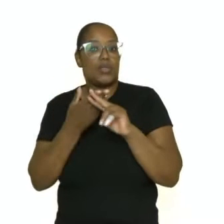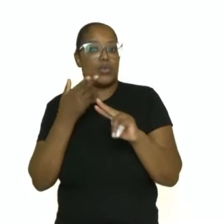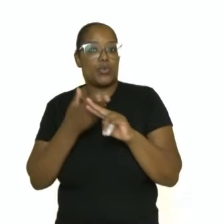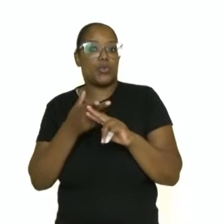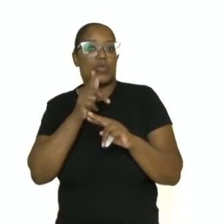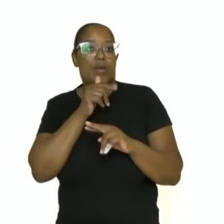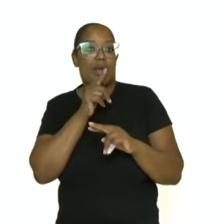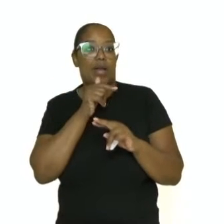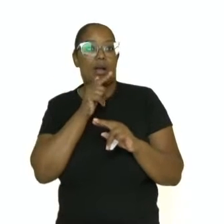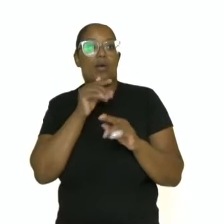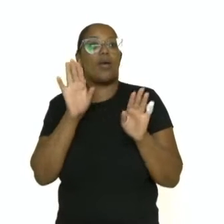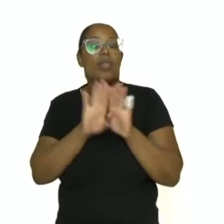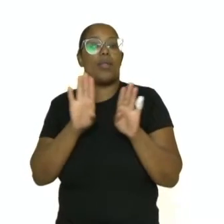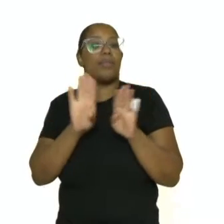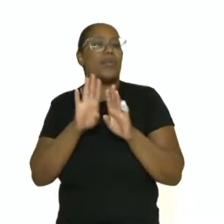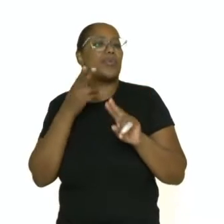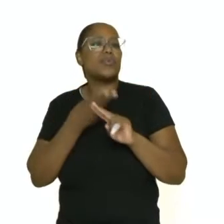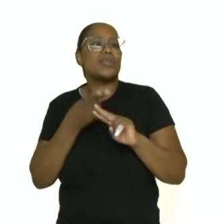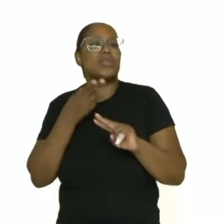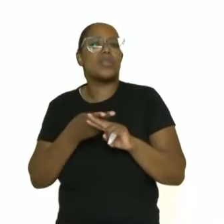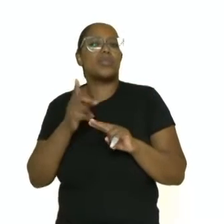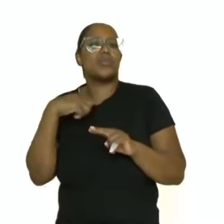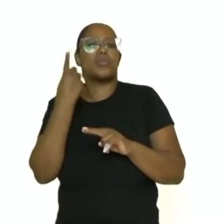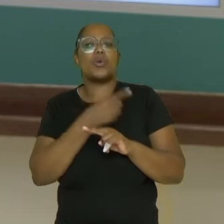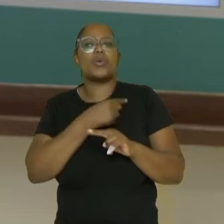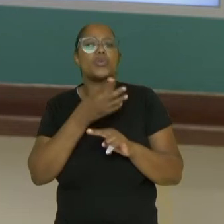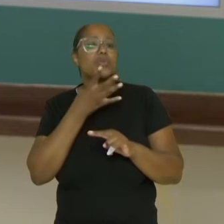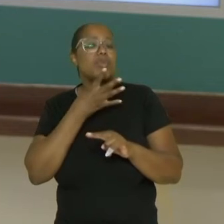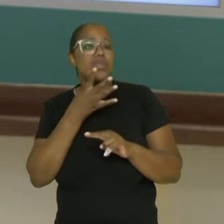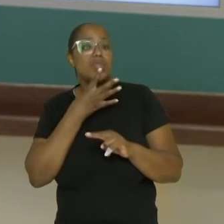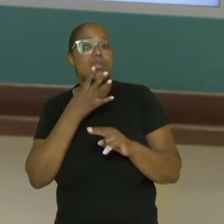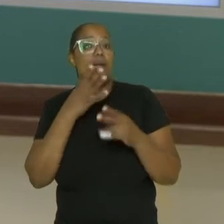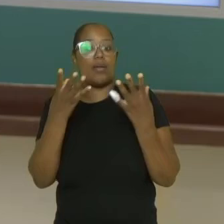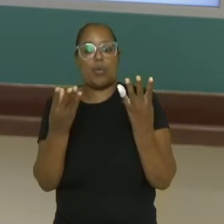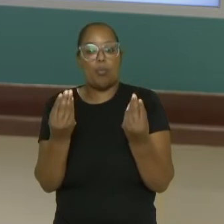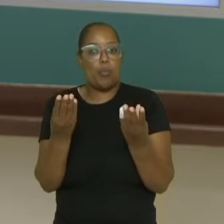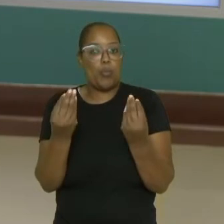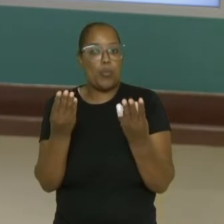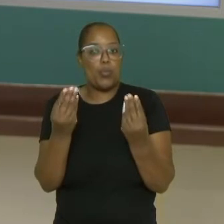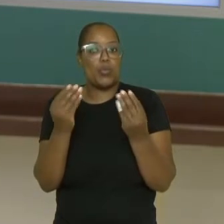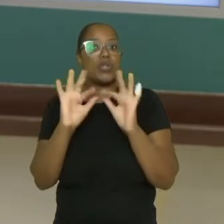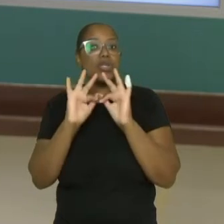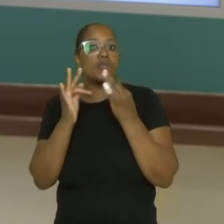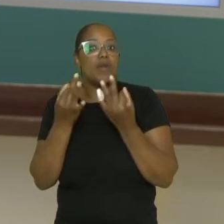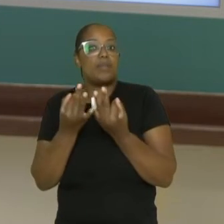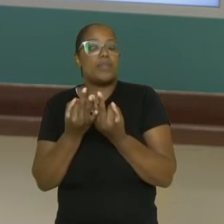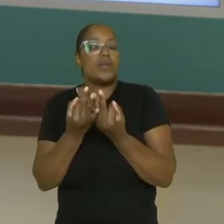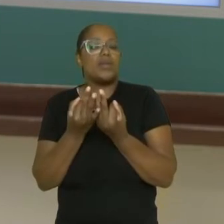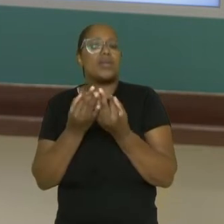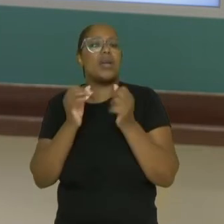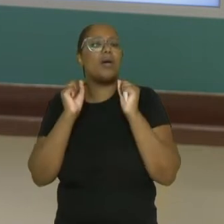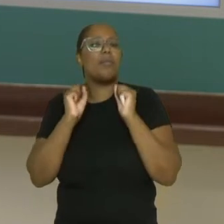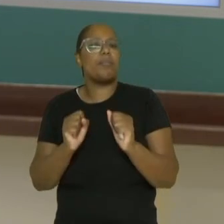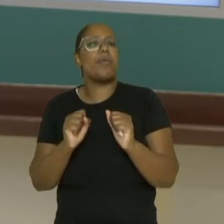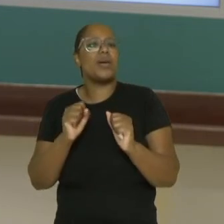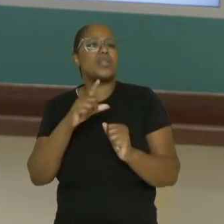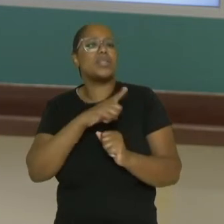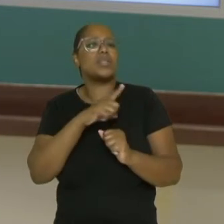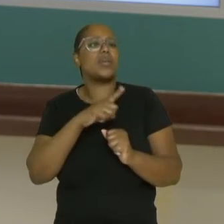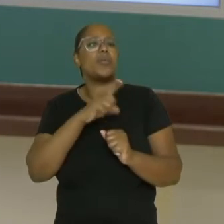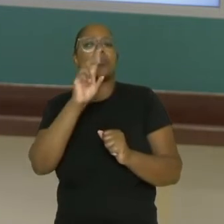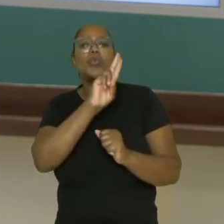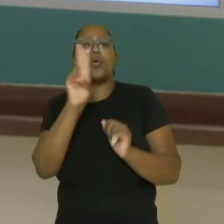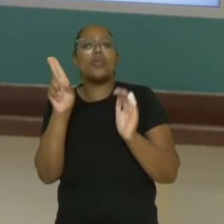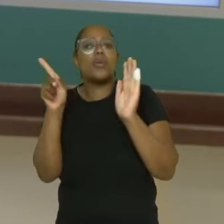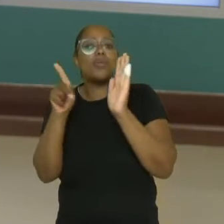Então, ampliando o nosso conhecimento, tá bom? Então, o termo muitas famílias que foi utilizado aqui, ele pode receber o nome de